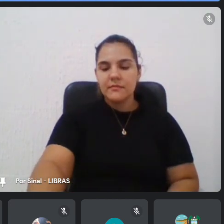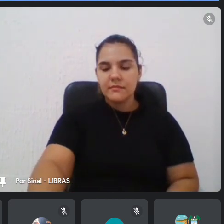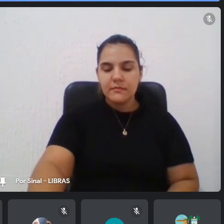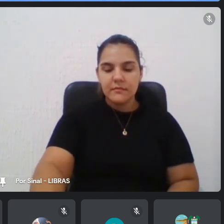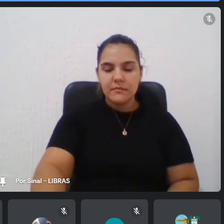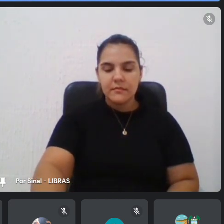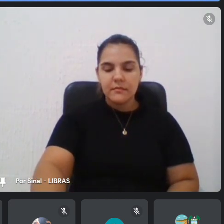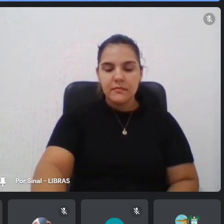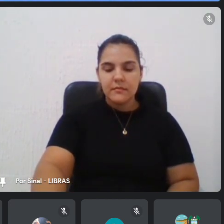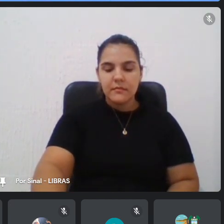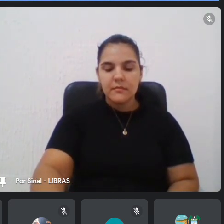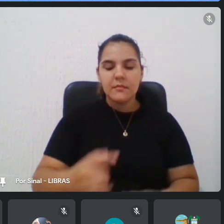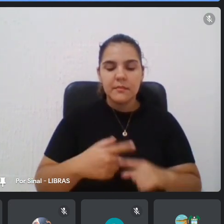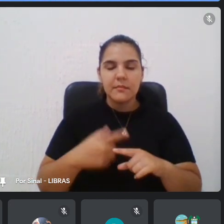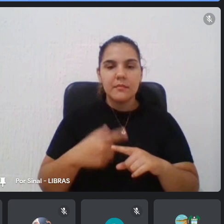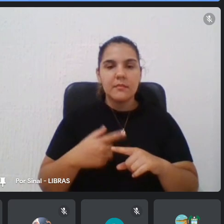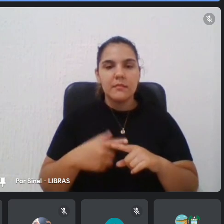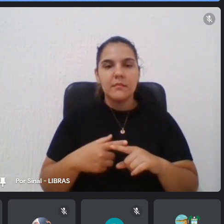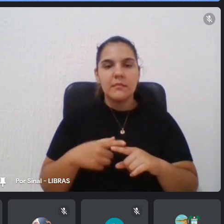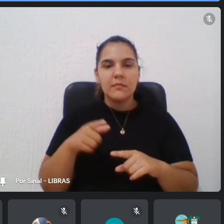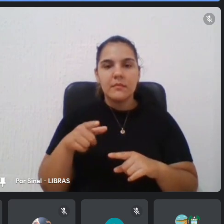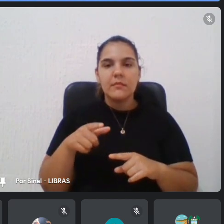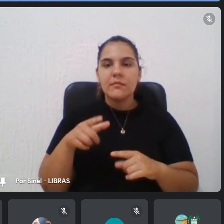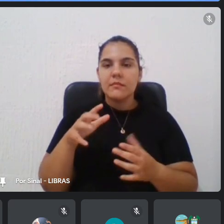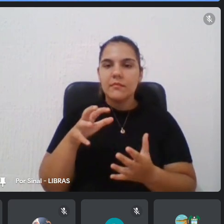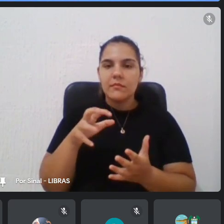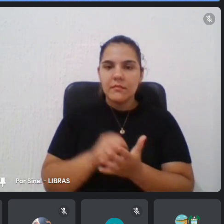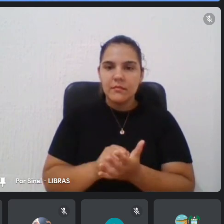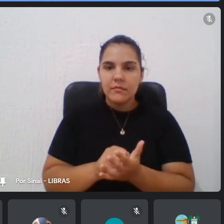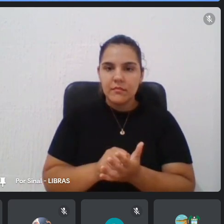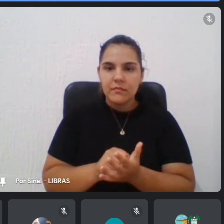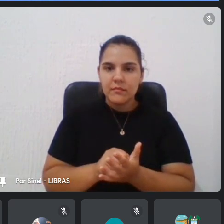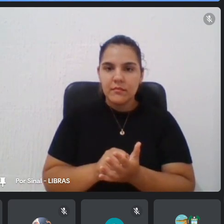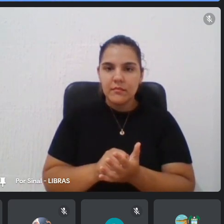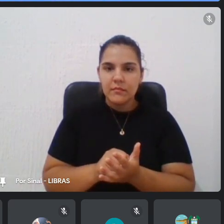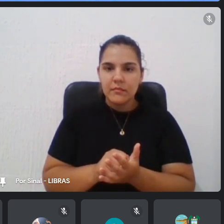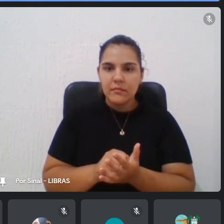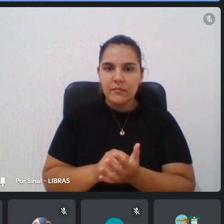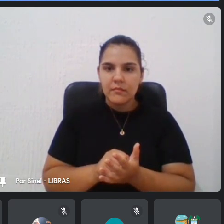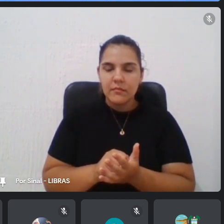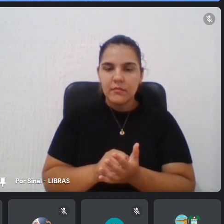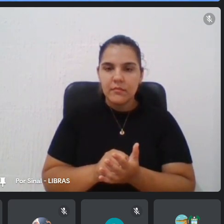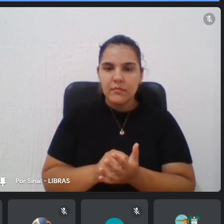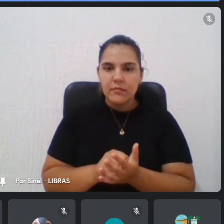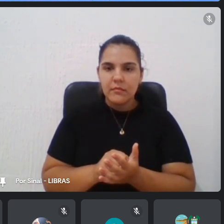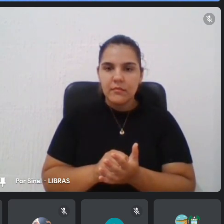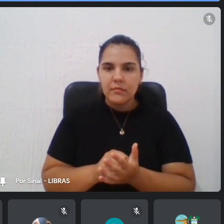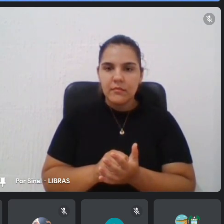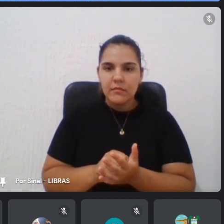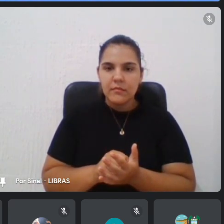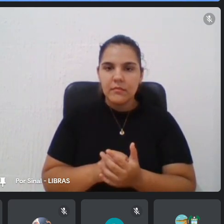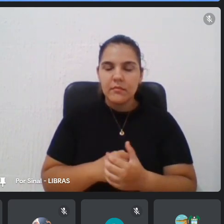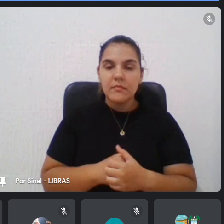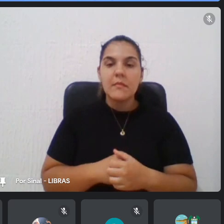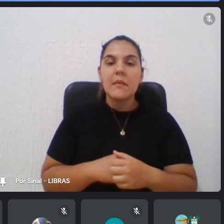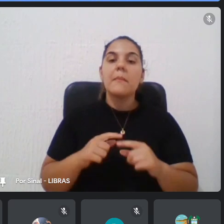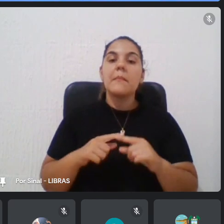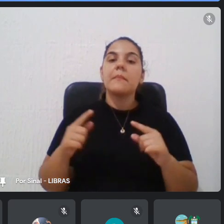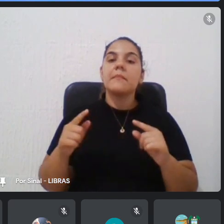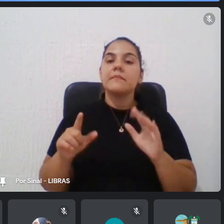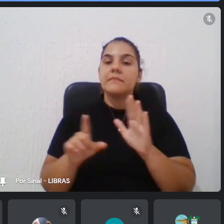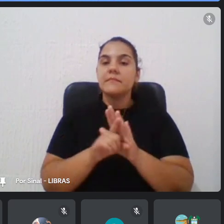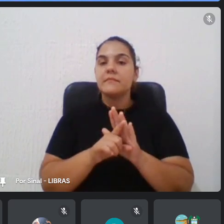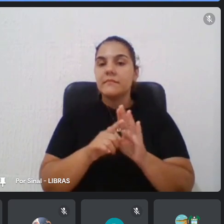telefone, você contando sua história e Glória Oliveira, o prêmio Glória Oliveira estava ok? Na Paula Gustavo não é isso, o